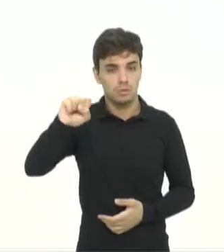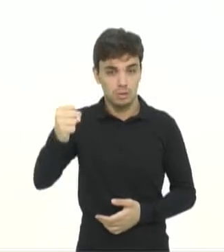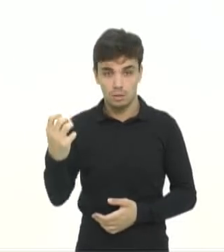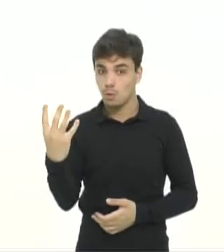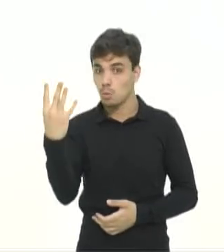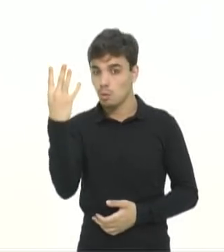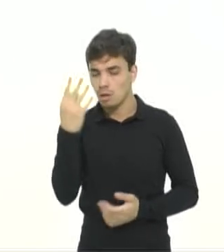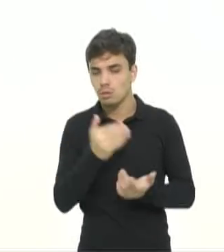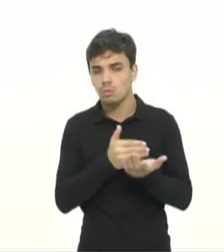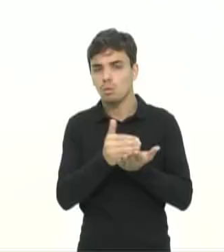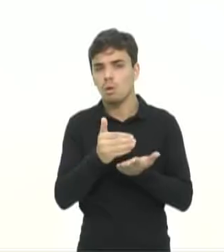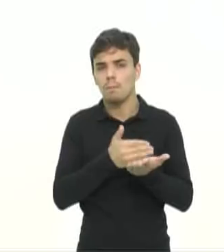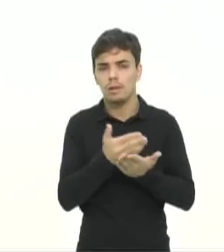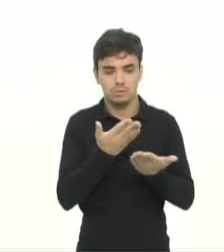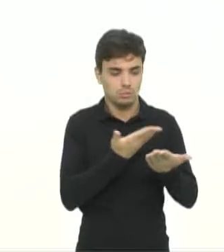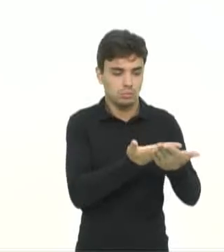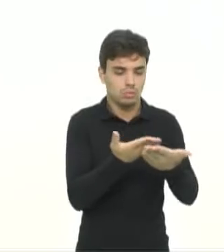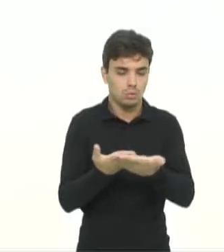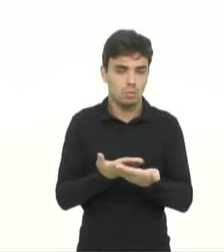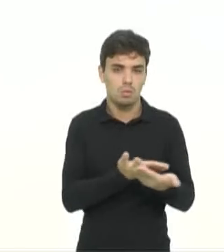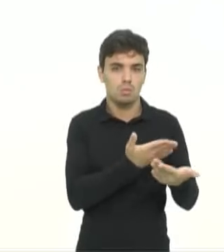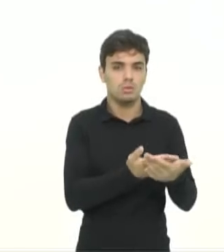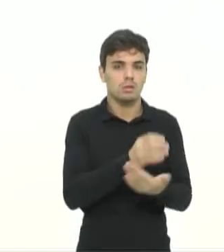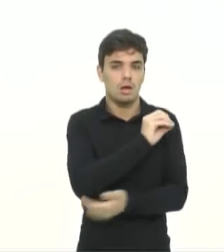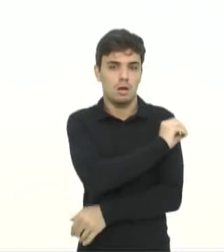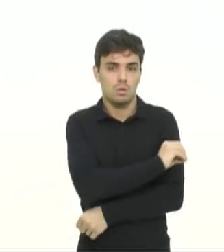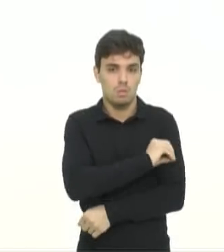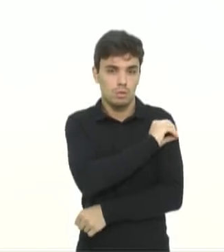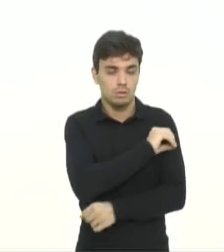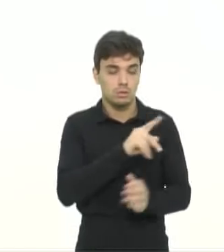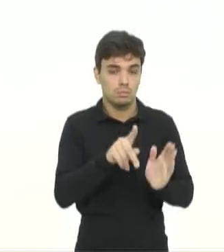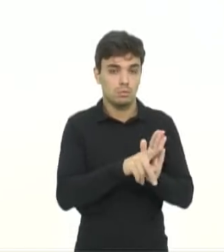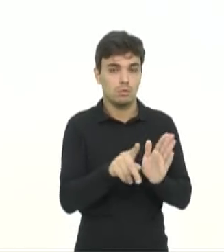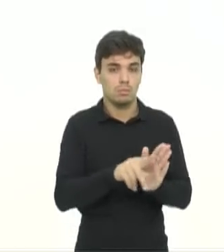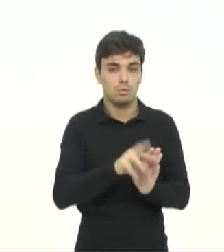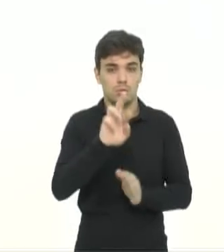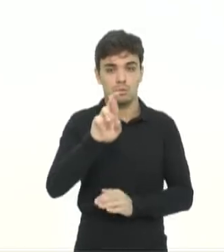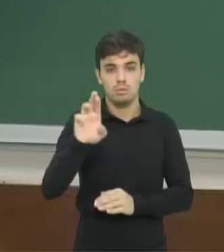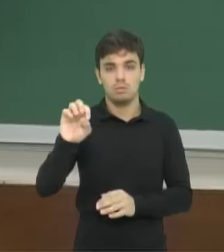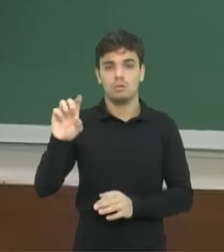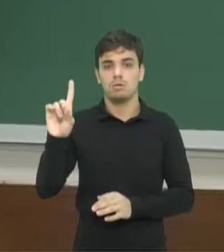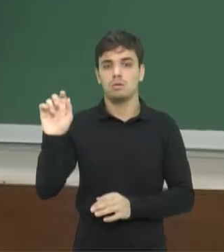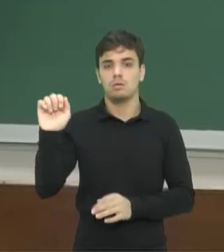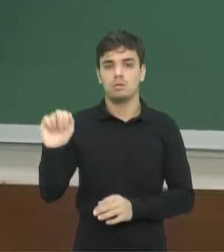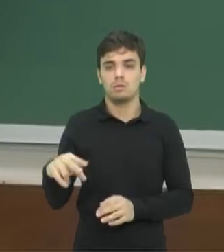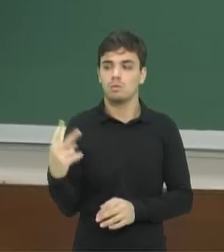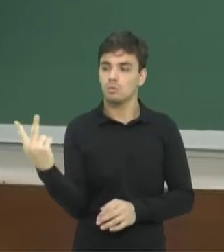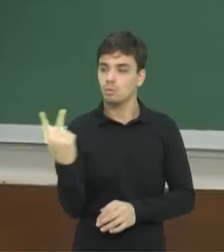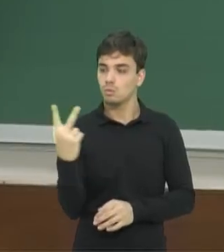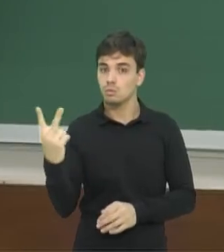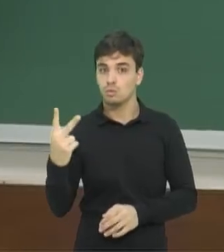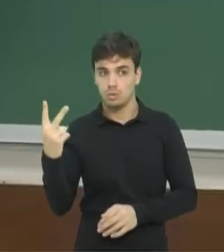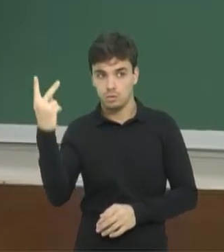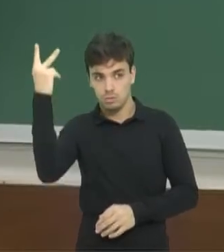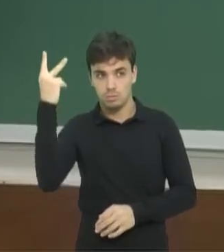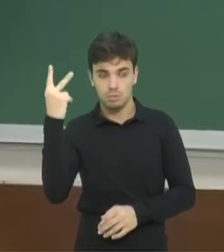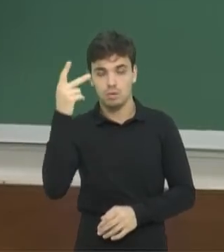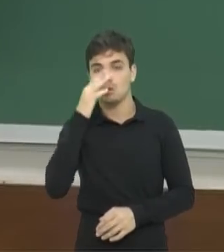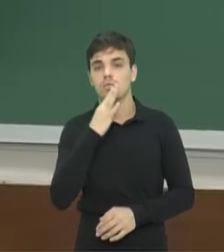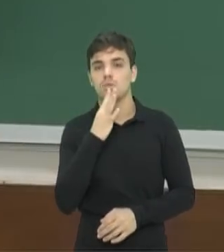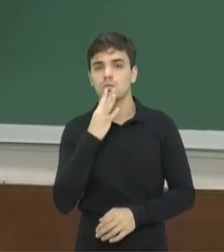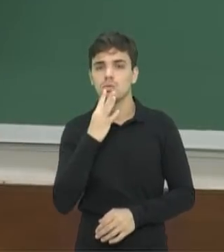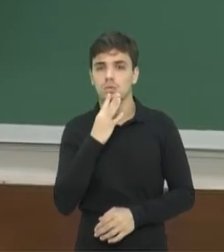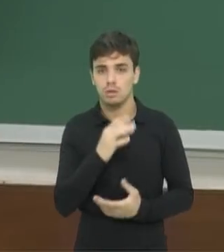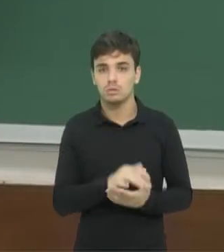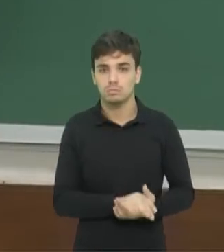1884, começa seus estudos na oficina de Rodin. Então, os dois se conheciam aqui, gente, tá? Em